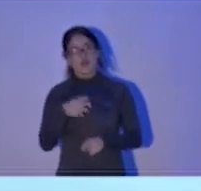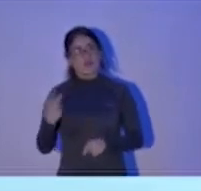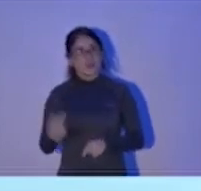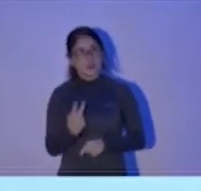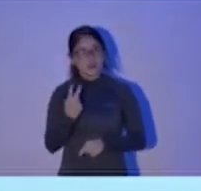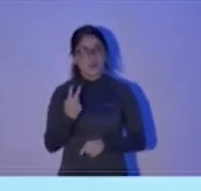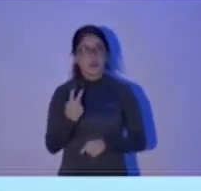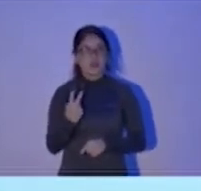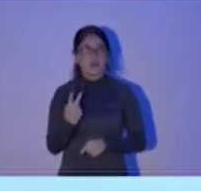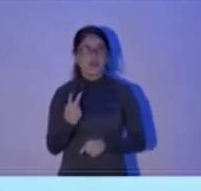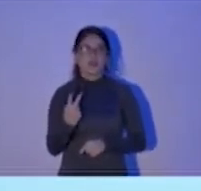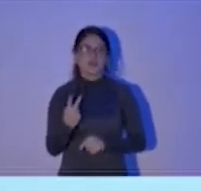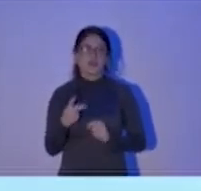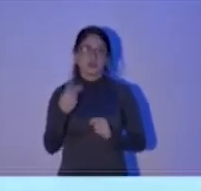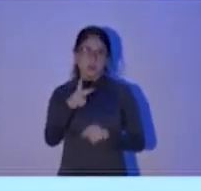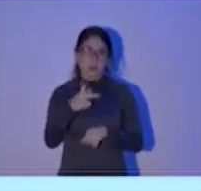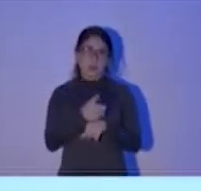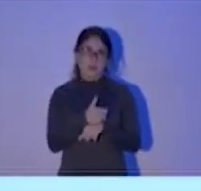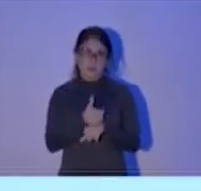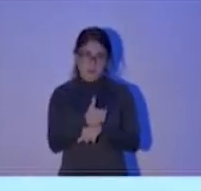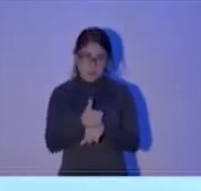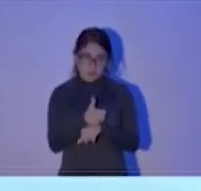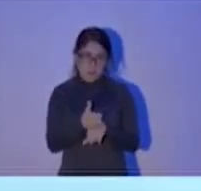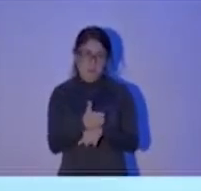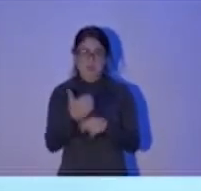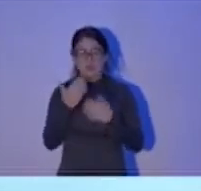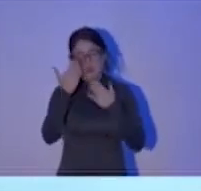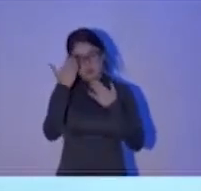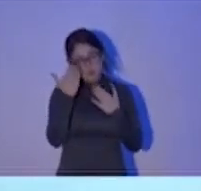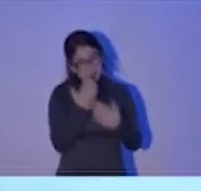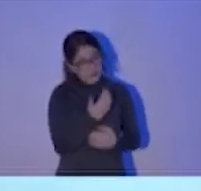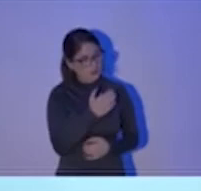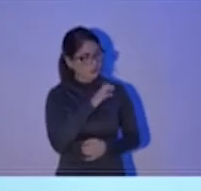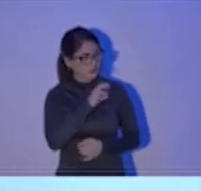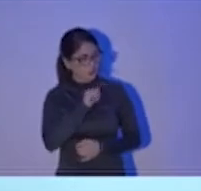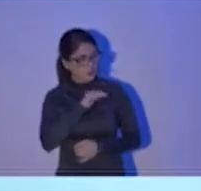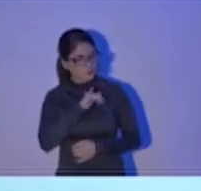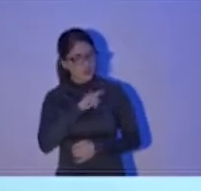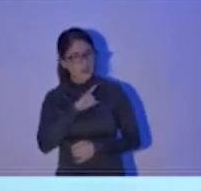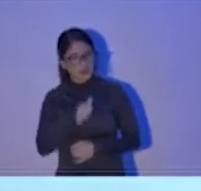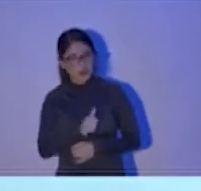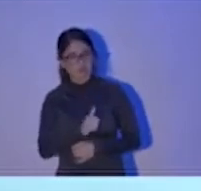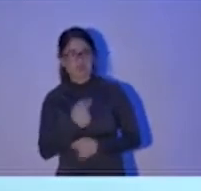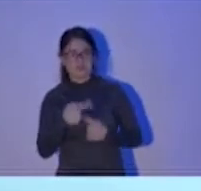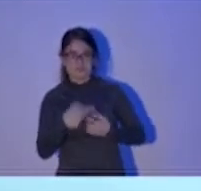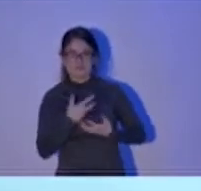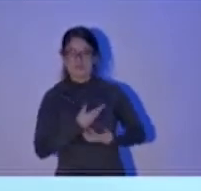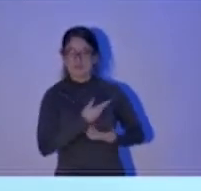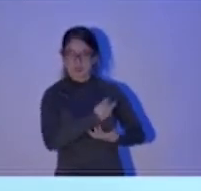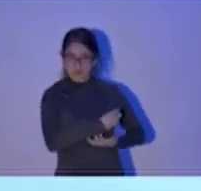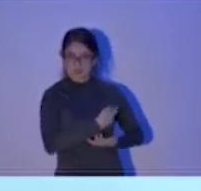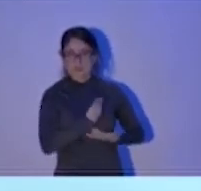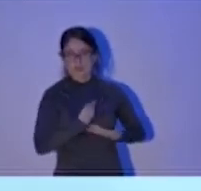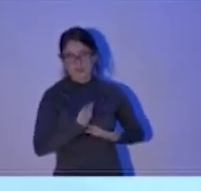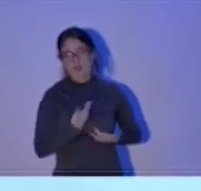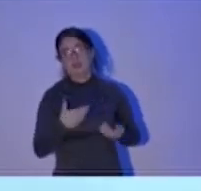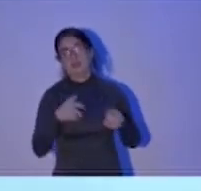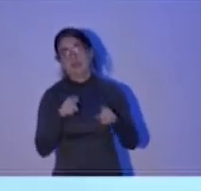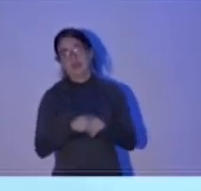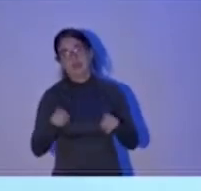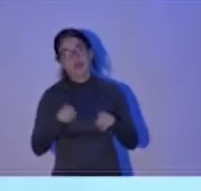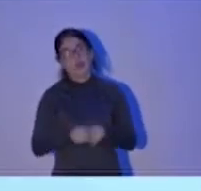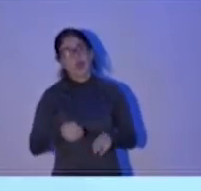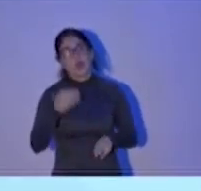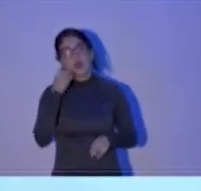que vocês exercem. Muito obrigado, Camila, por estar aqui. Tenho para mim que todas as oportunidades que eu tenho de estar presente num fórum